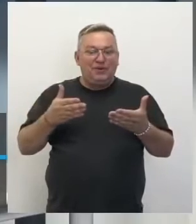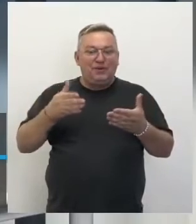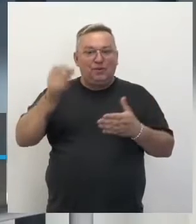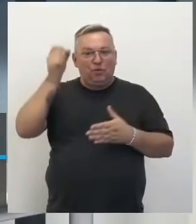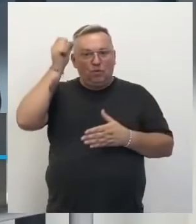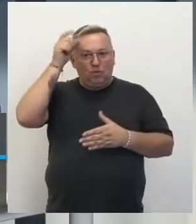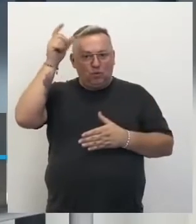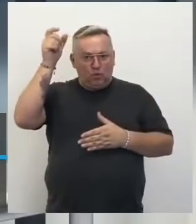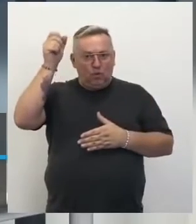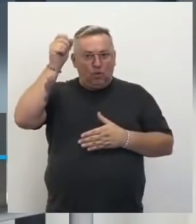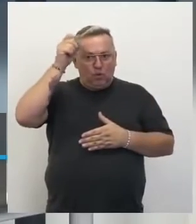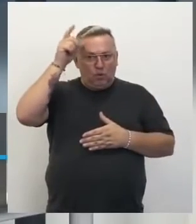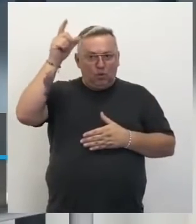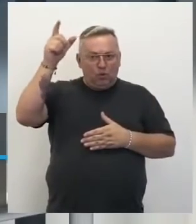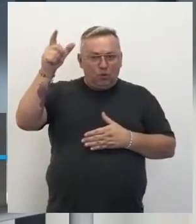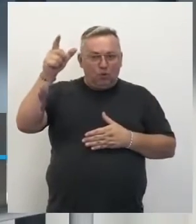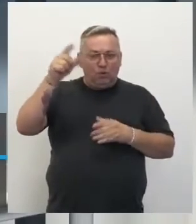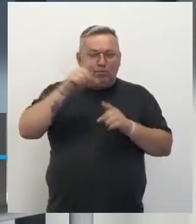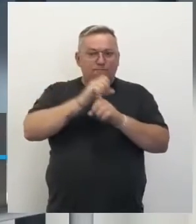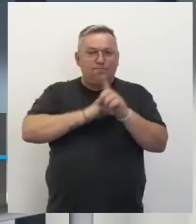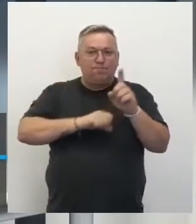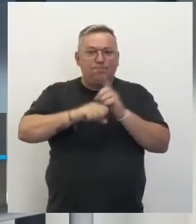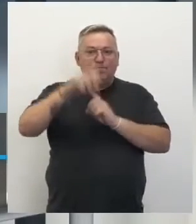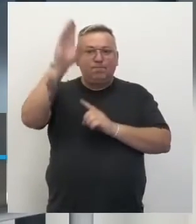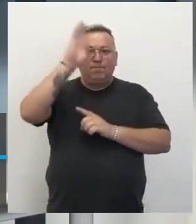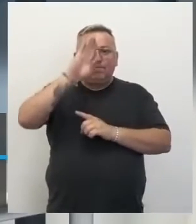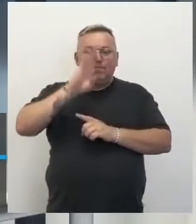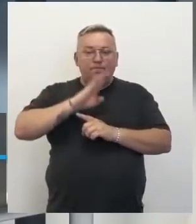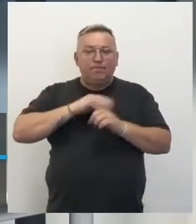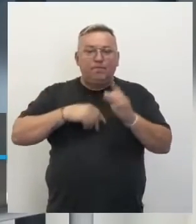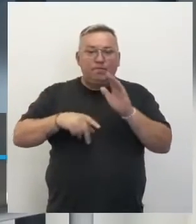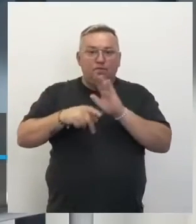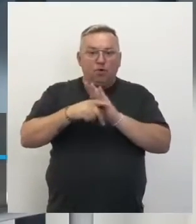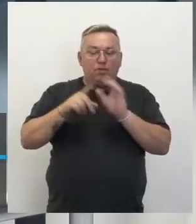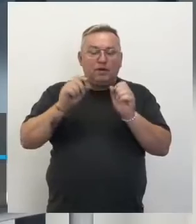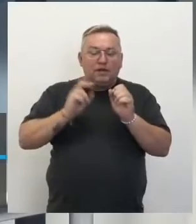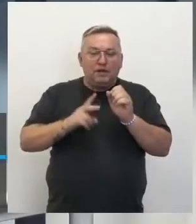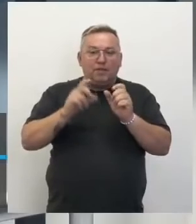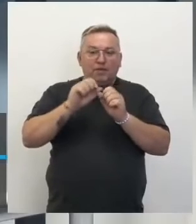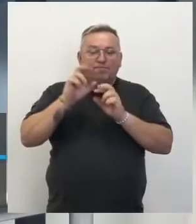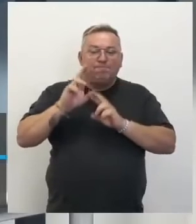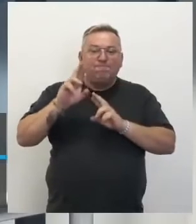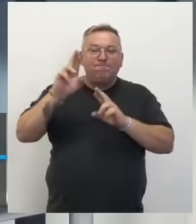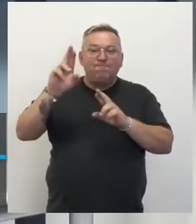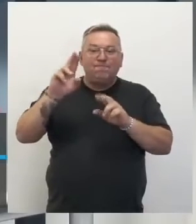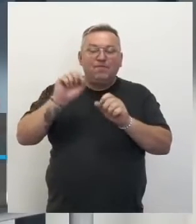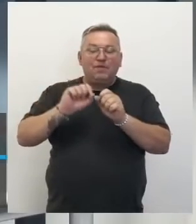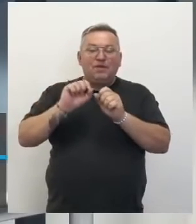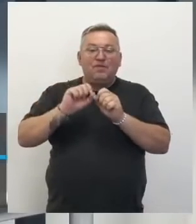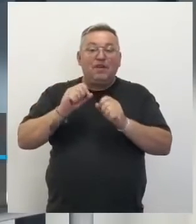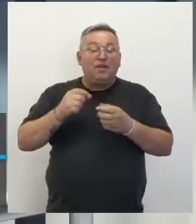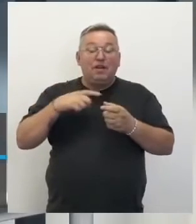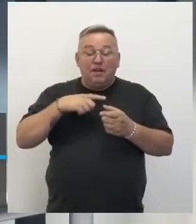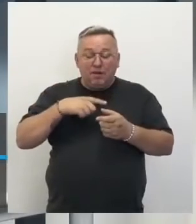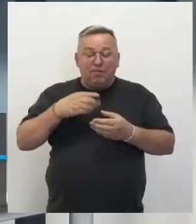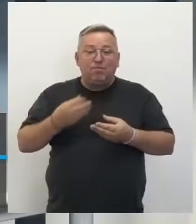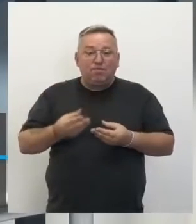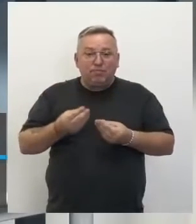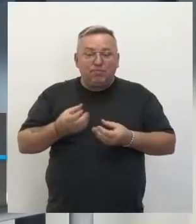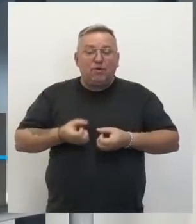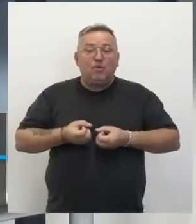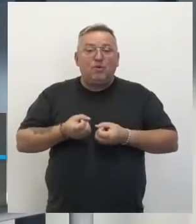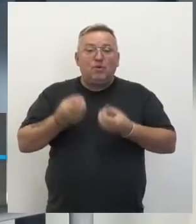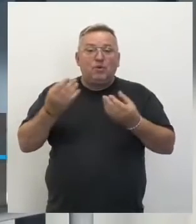cultura, né, a sociedade brasileira ela está em volta dessa herança que veio e é muito rica, né? Quando a